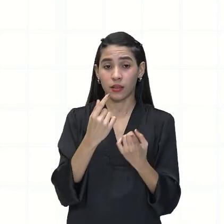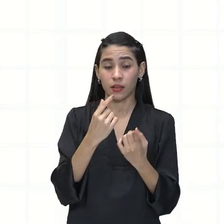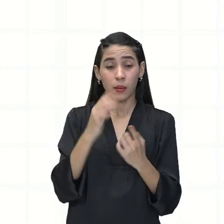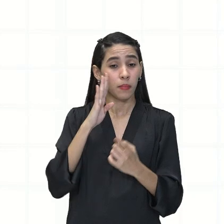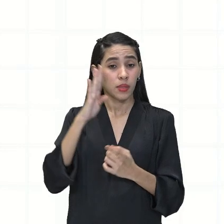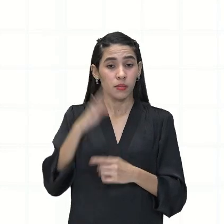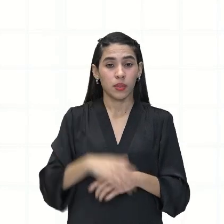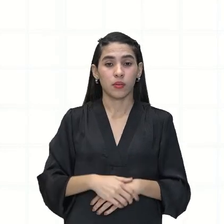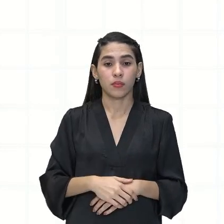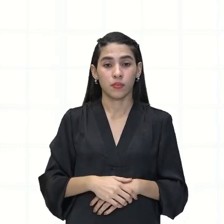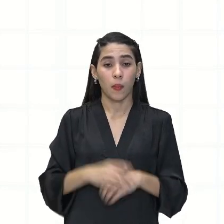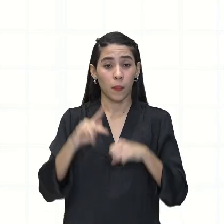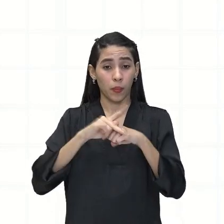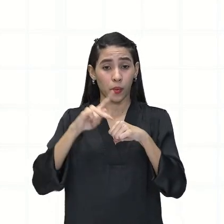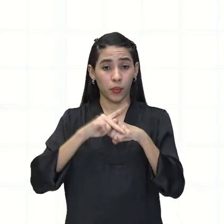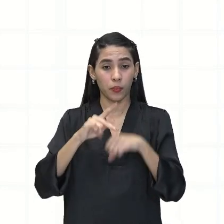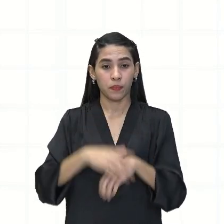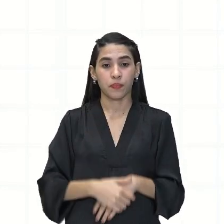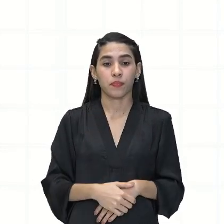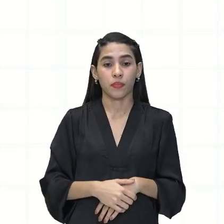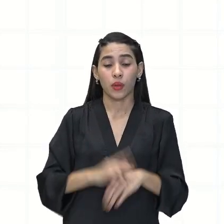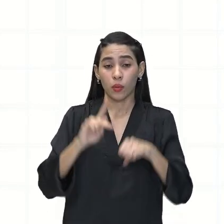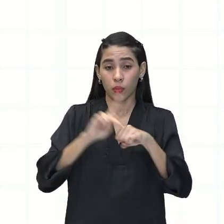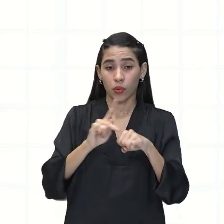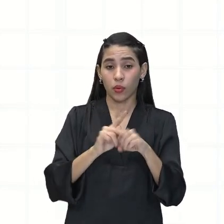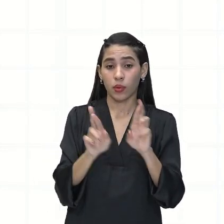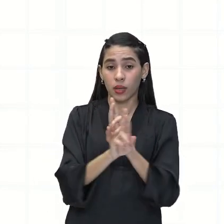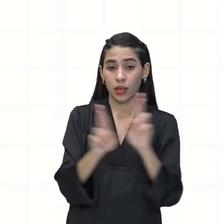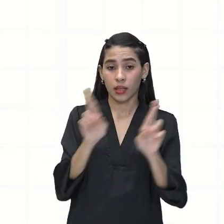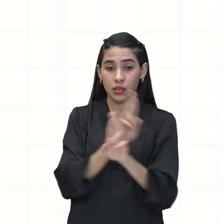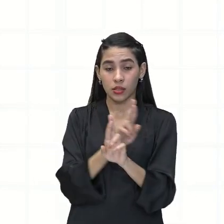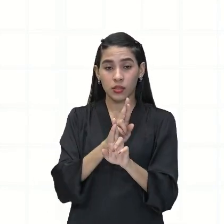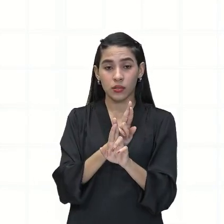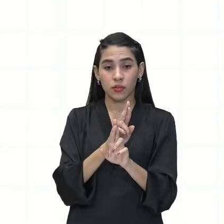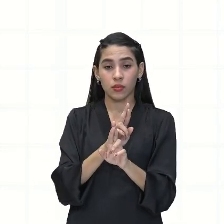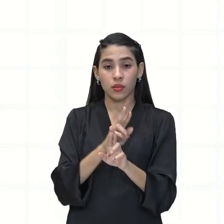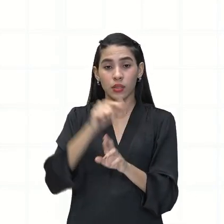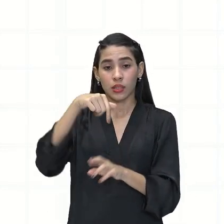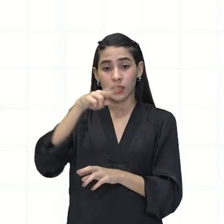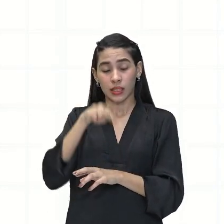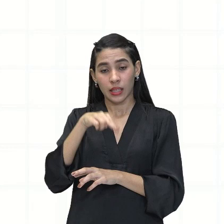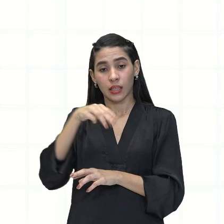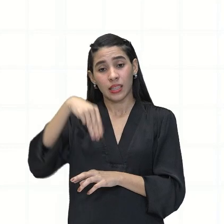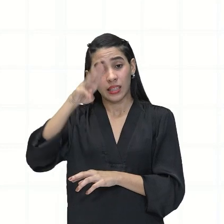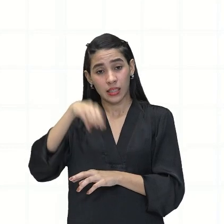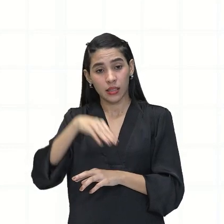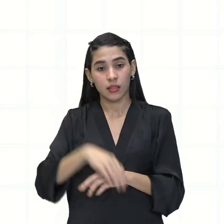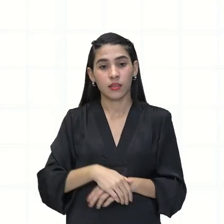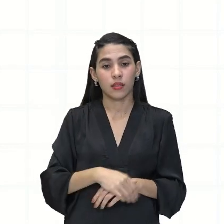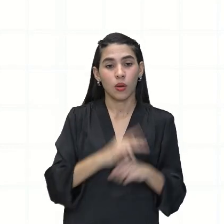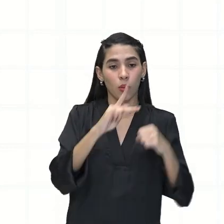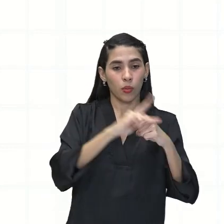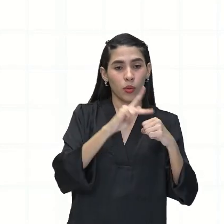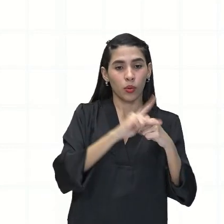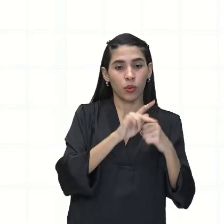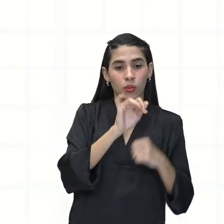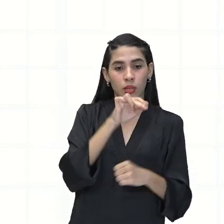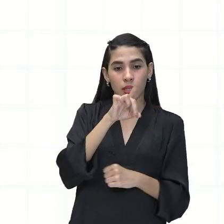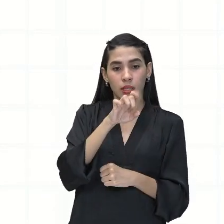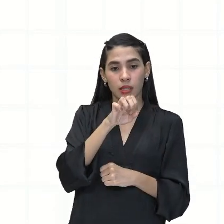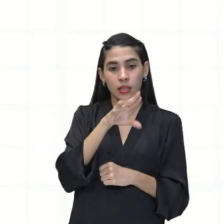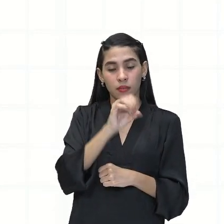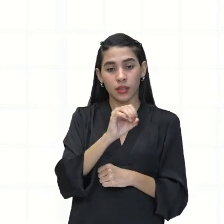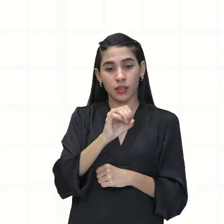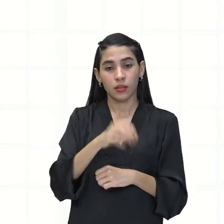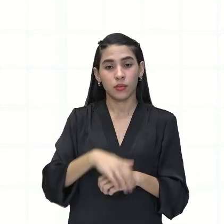Os pronomes. Pronomes relativos, que pode ser o que, o quem. Pronomes indefinidos, alguém,